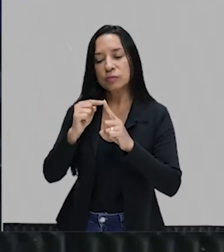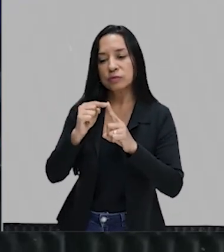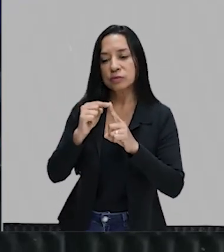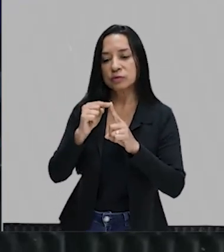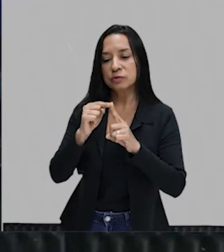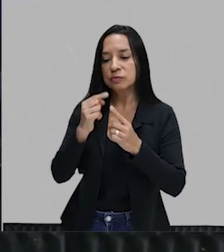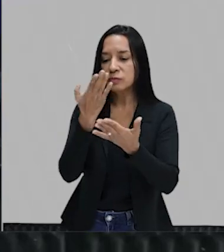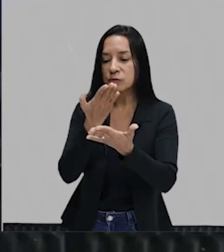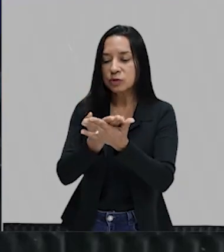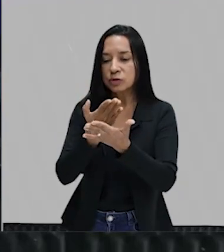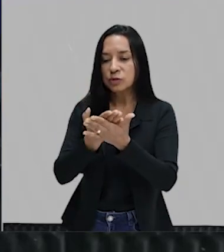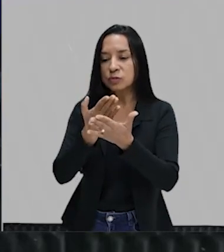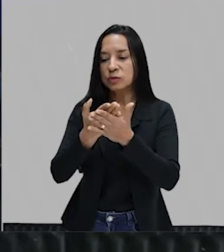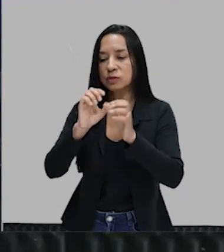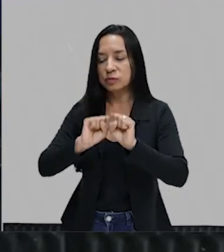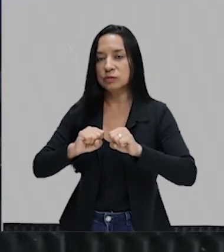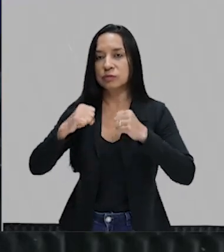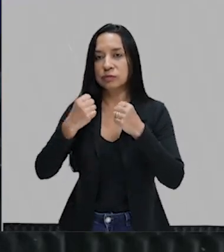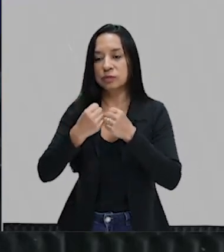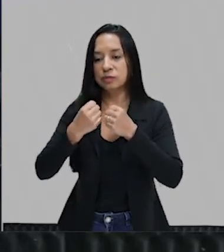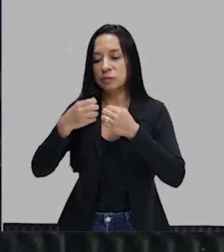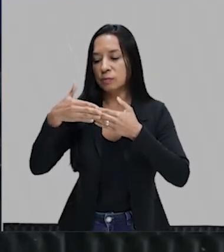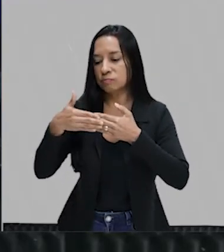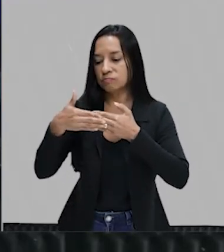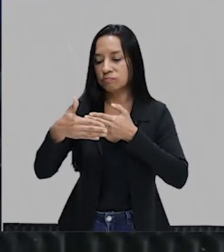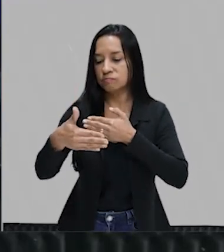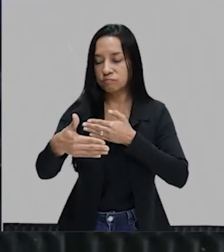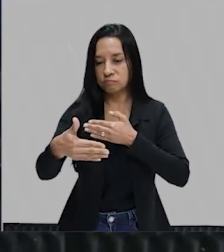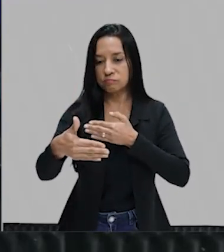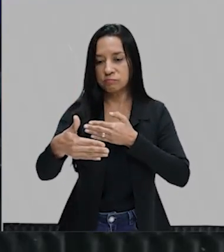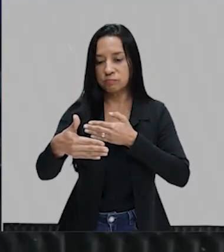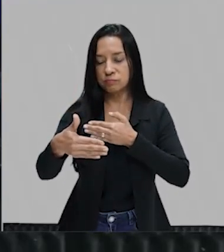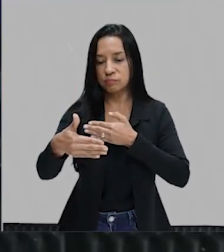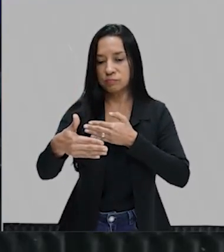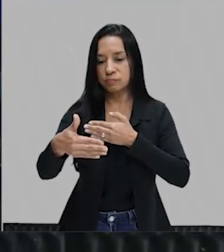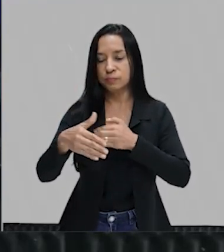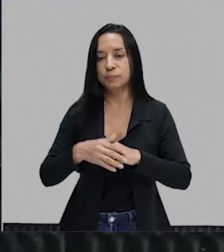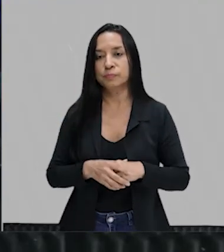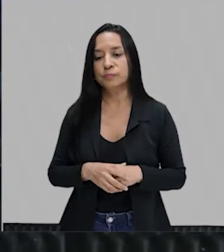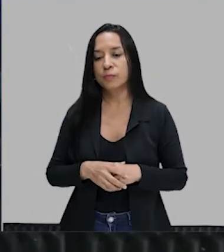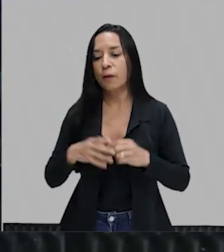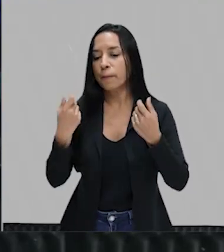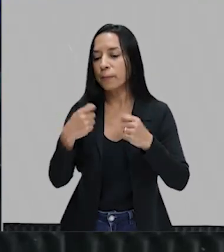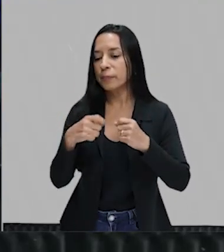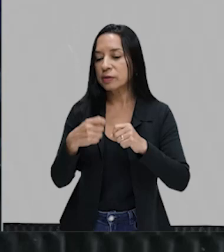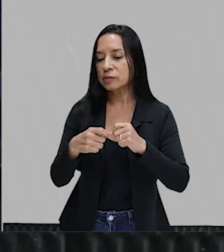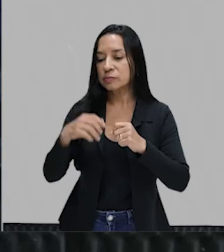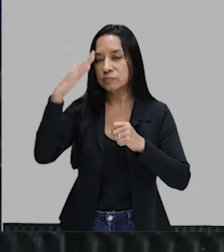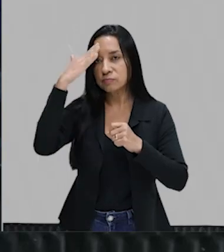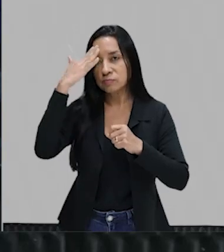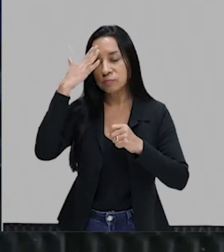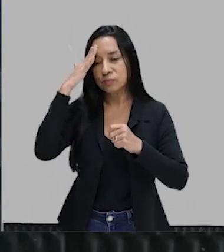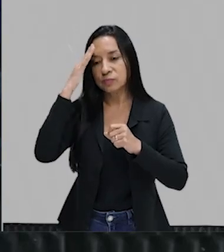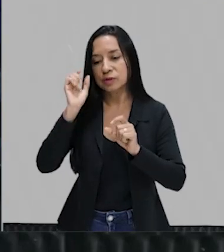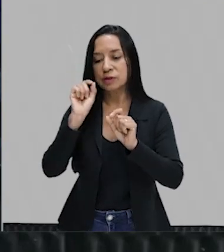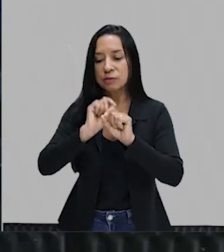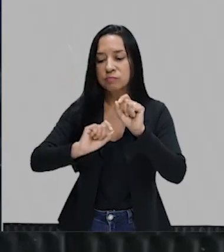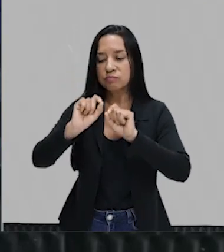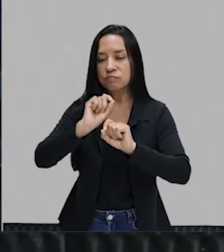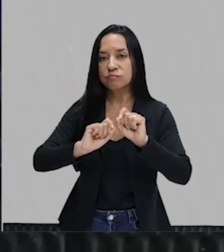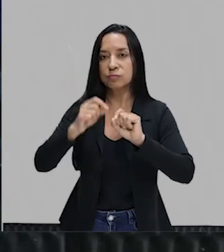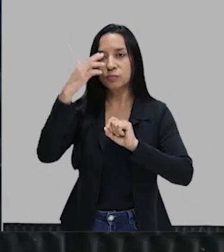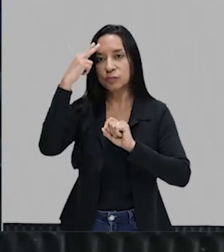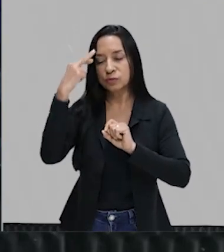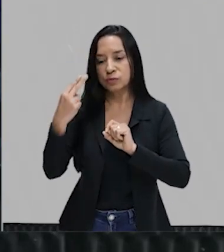que é estudar as sociedades ao longo do tempo. É preciso compreender que a